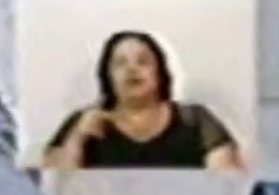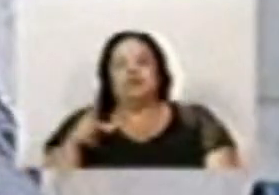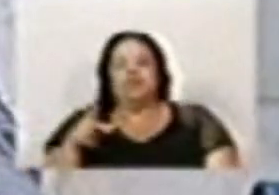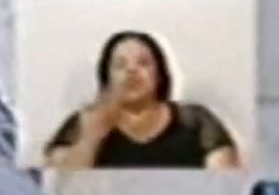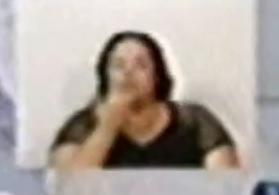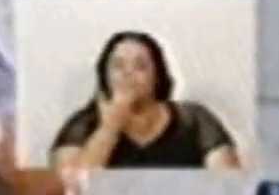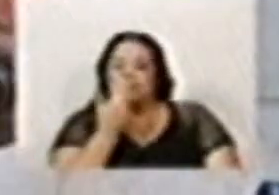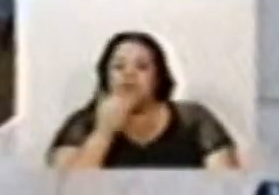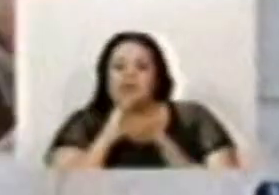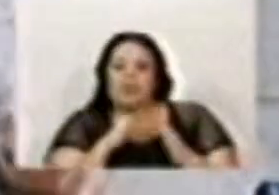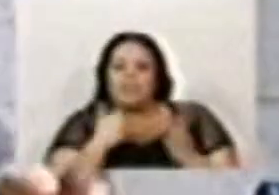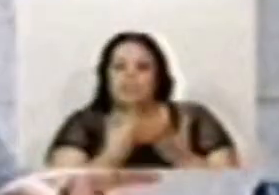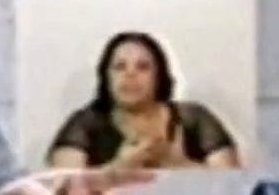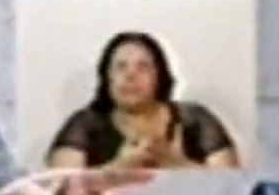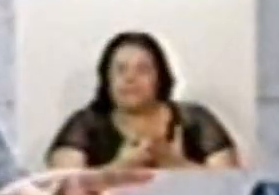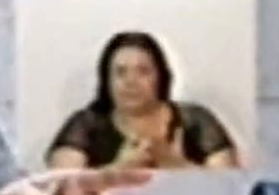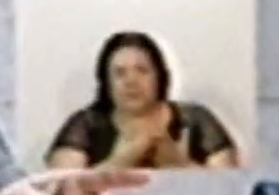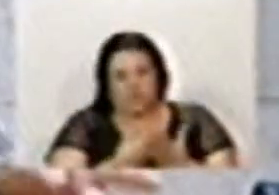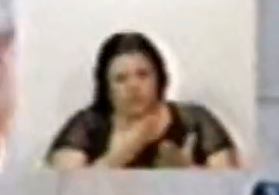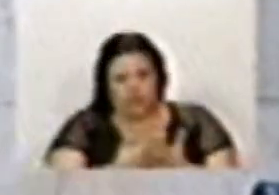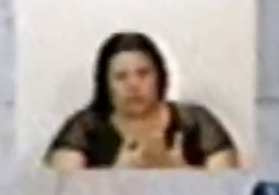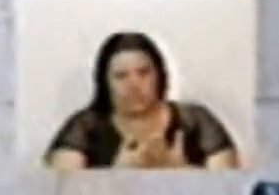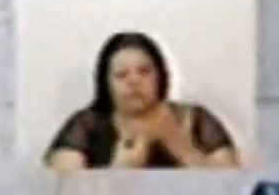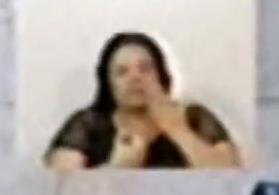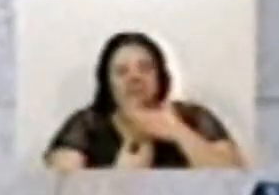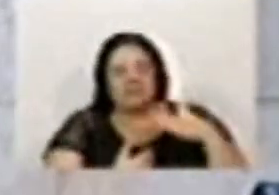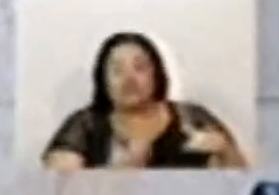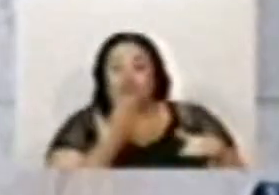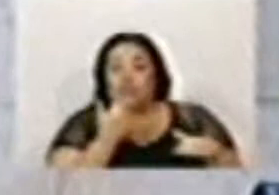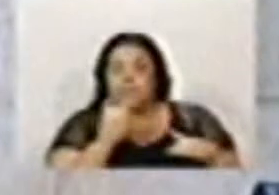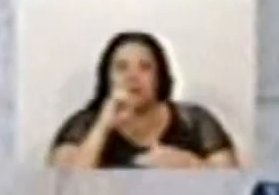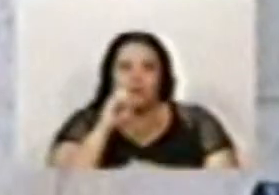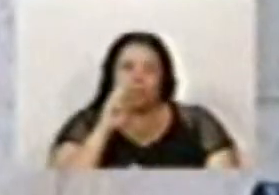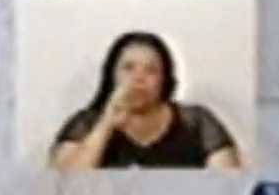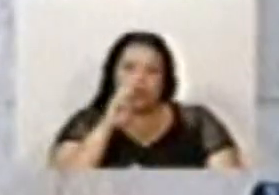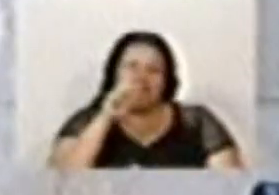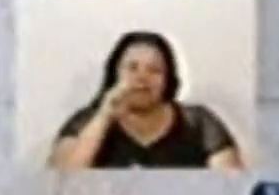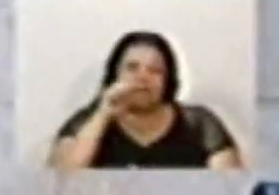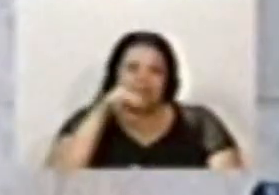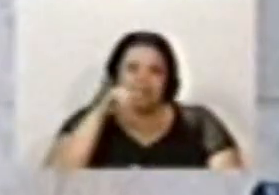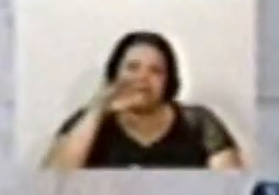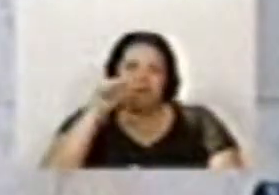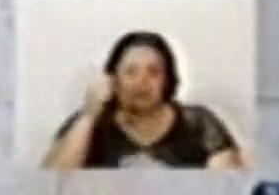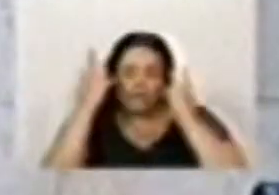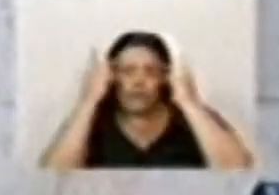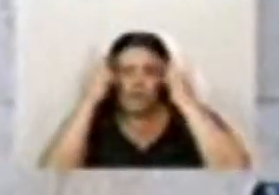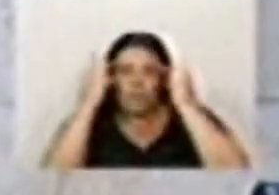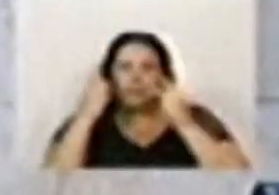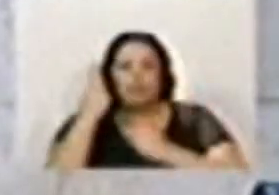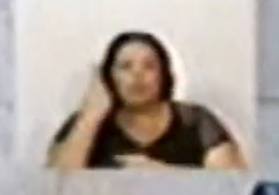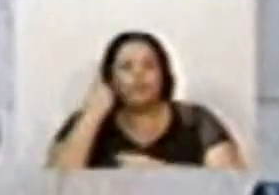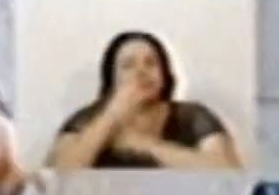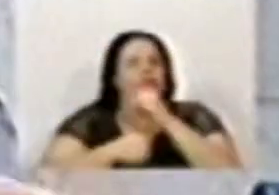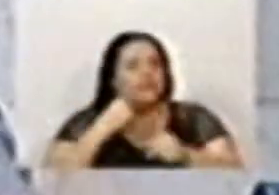que introduz na merenda escolar de São Paulo alimento orgânico. Eu espero que o prefeito... Nós levamos um